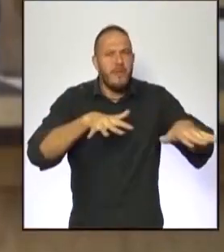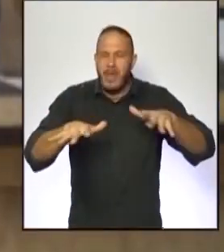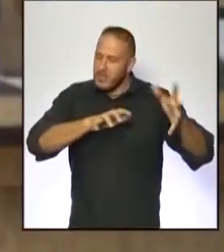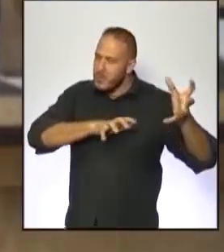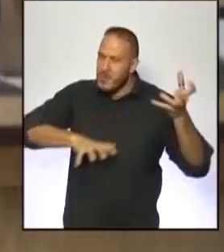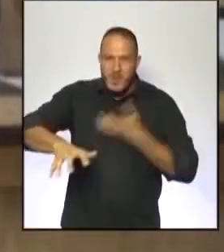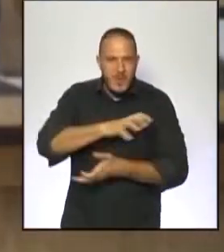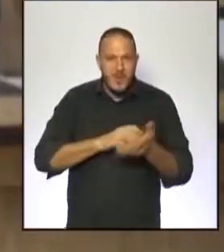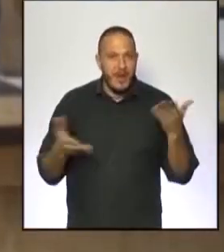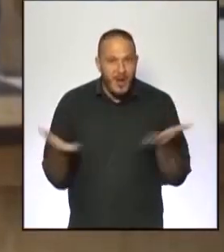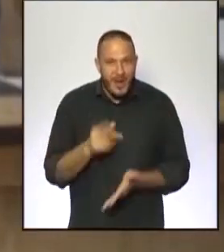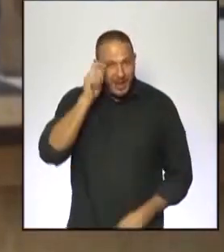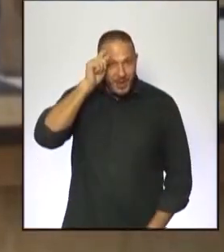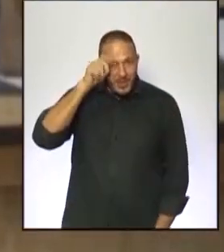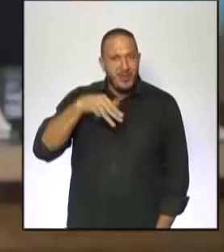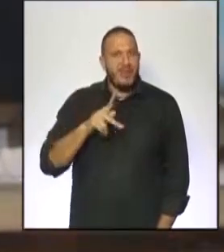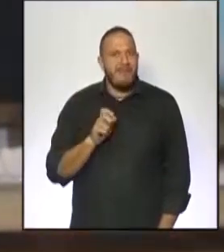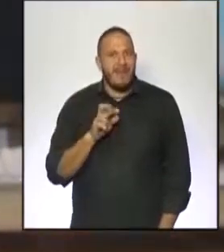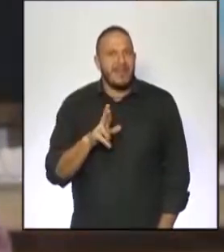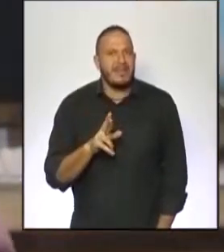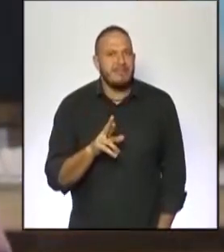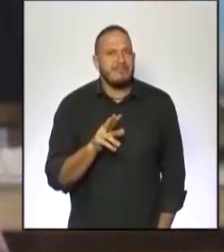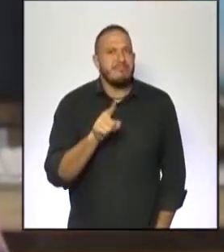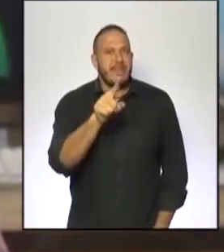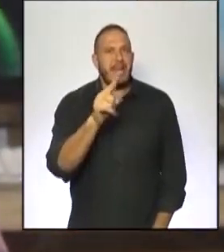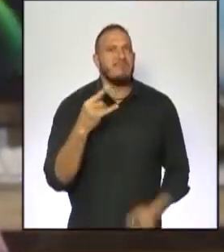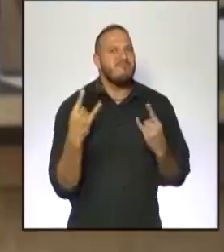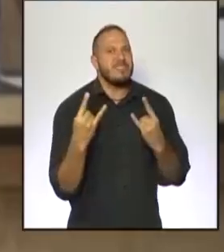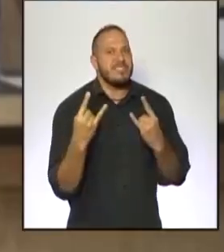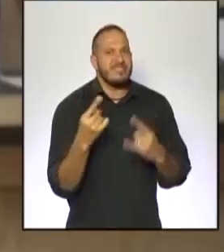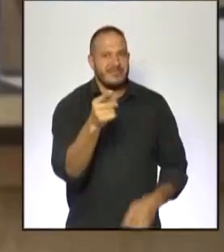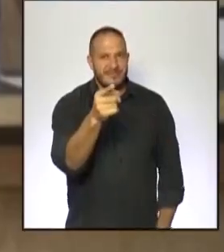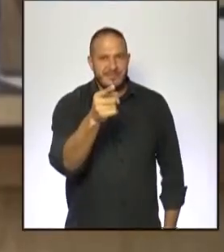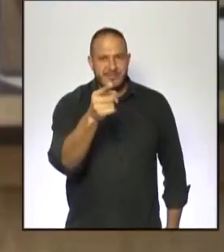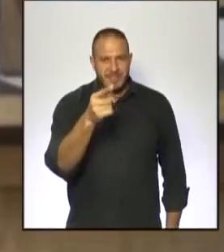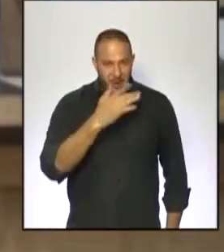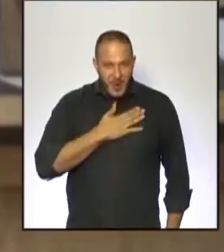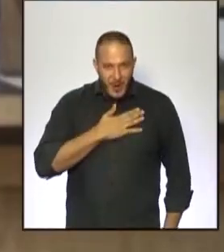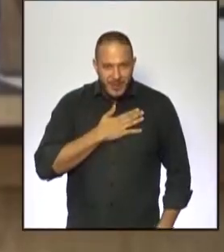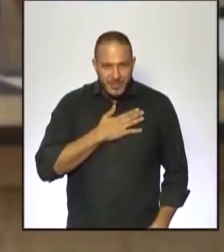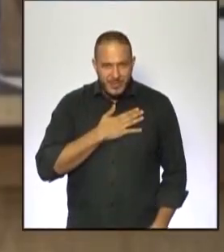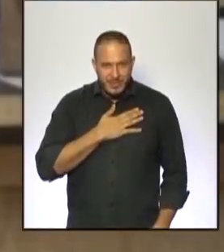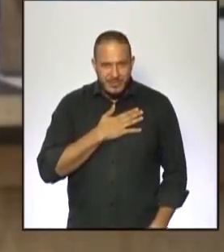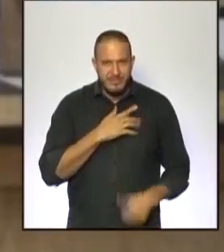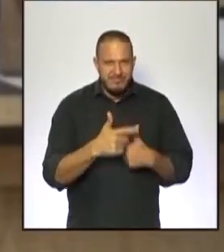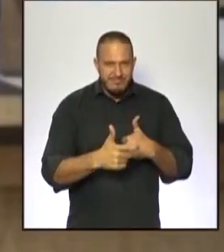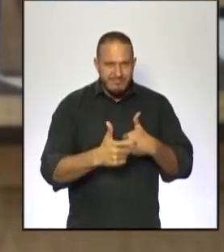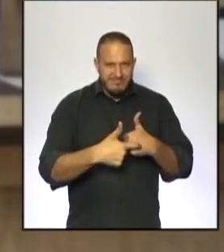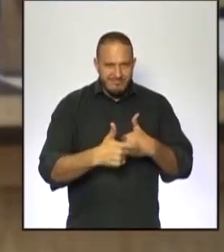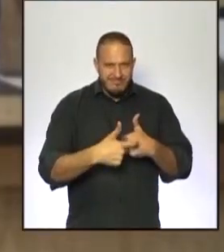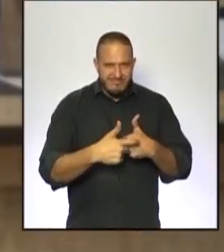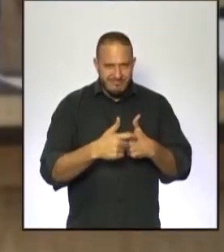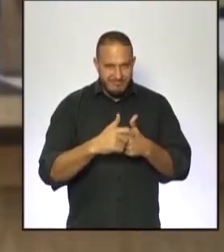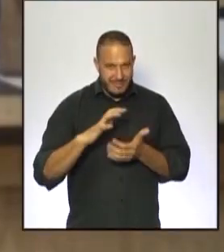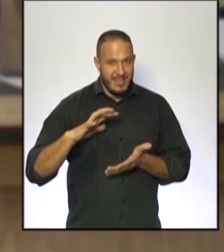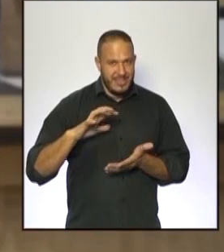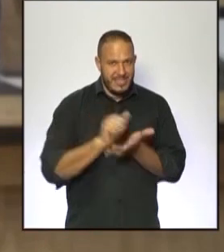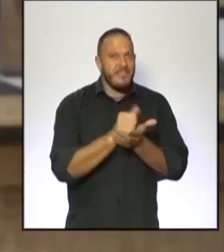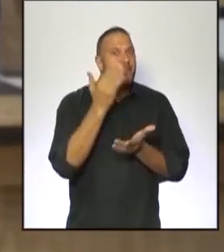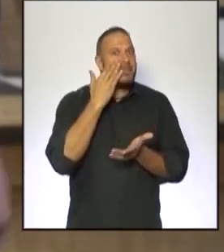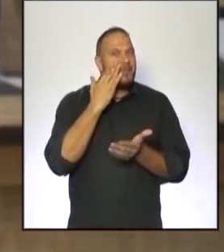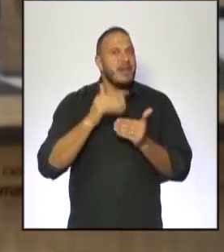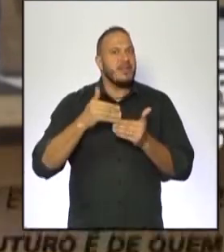revolucionário. A cultura maker é punk. Curtiu? deixa um joinha, se inscreva para saber